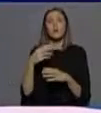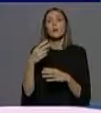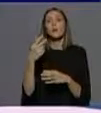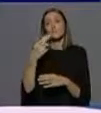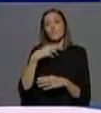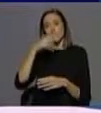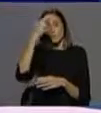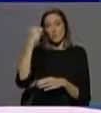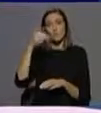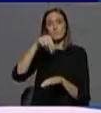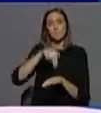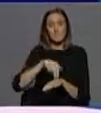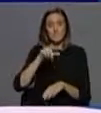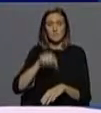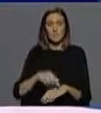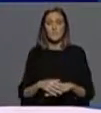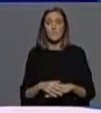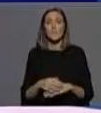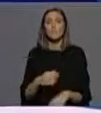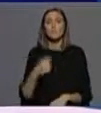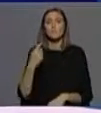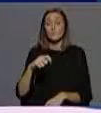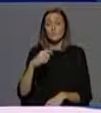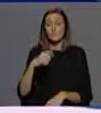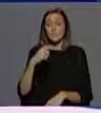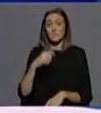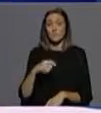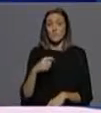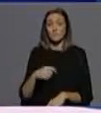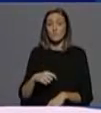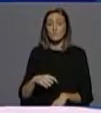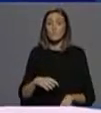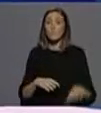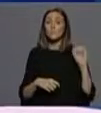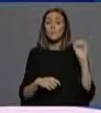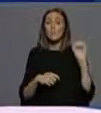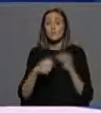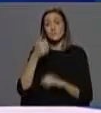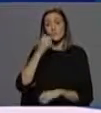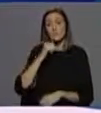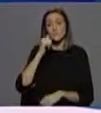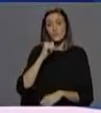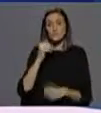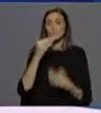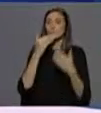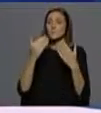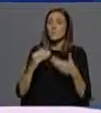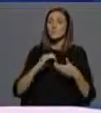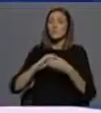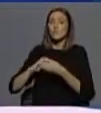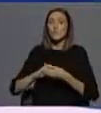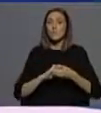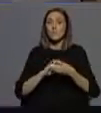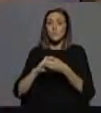Vasco Cordeiro. O presidente do PS Açores realçou a solidariedade do Governo da República para com a